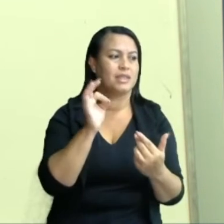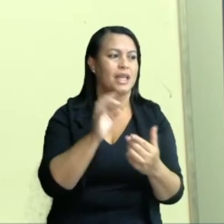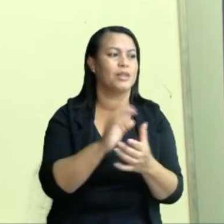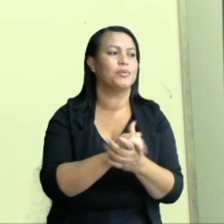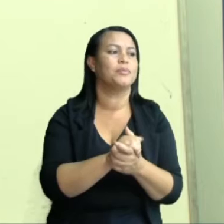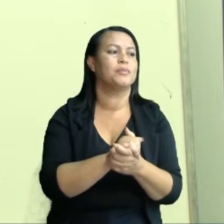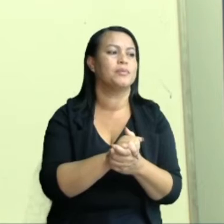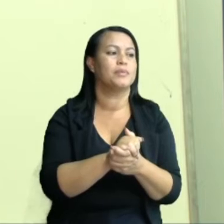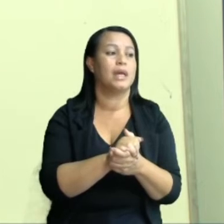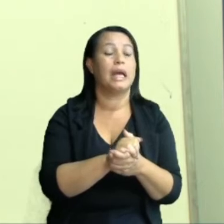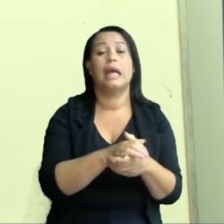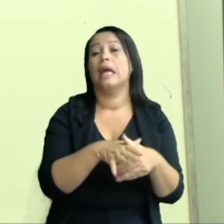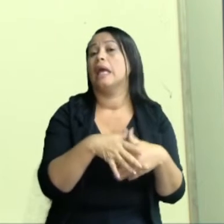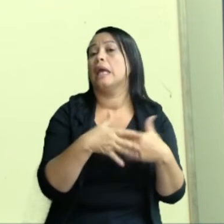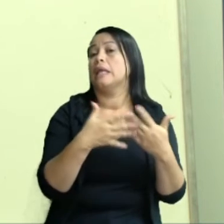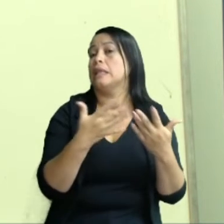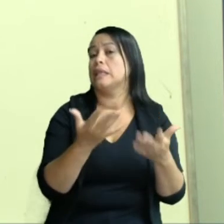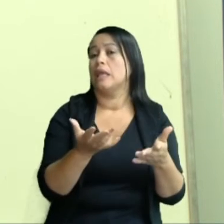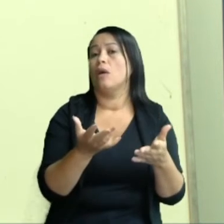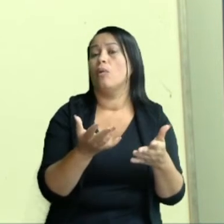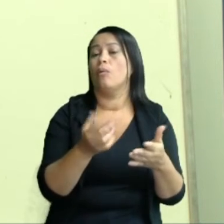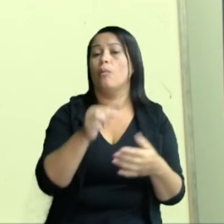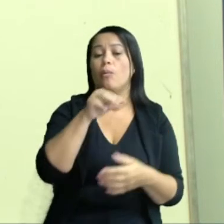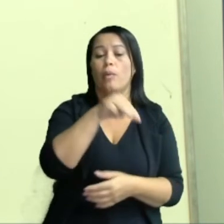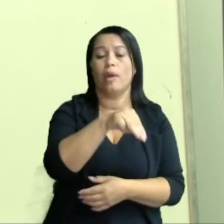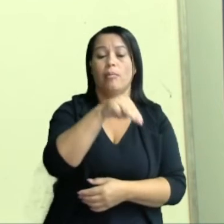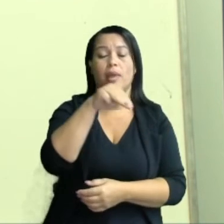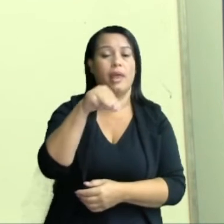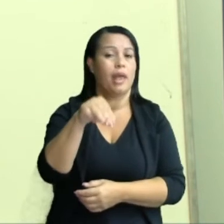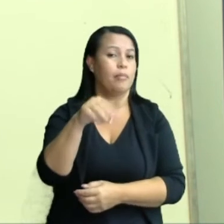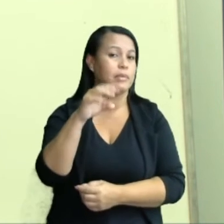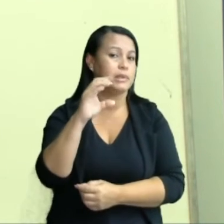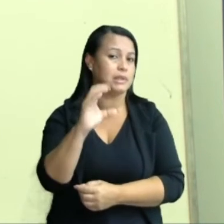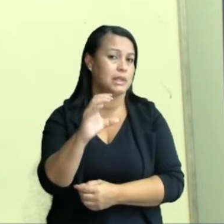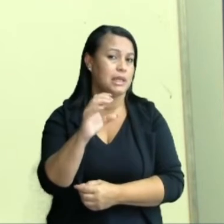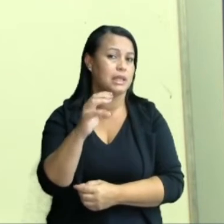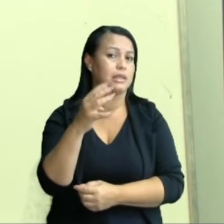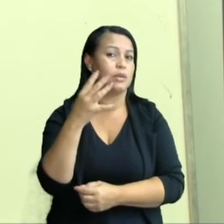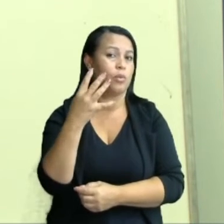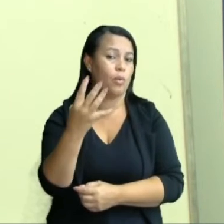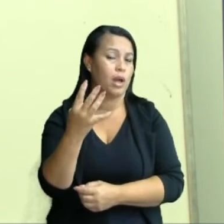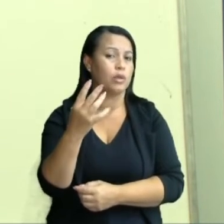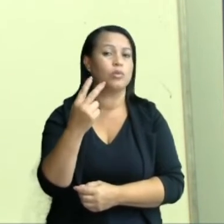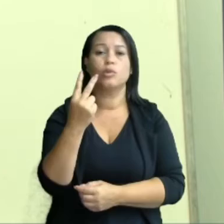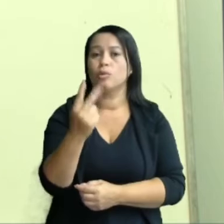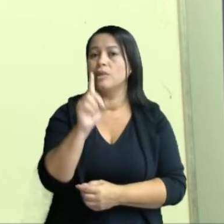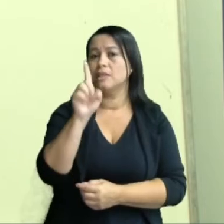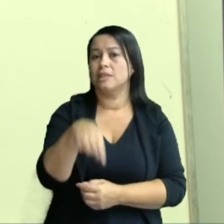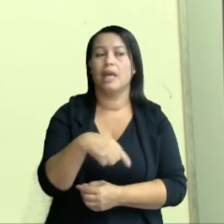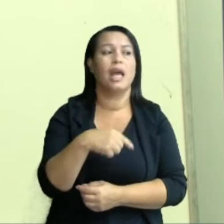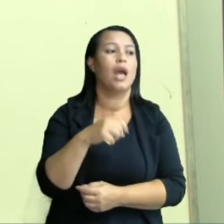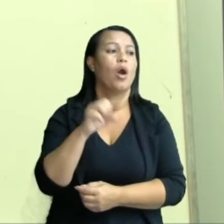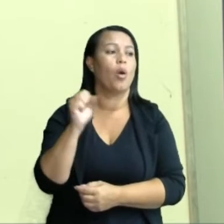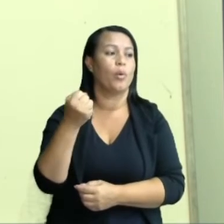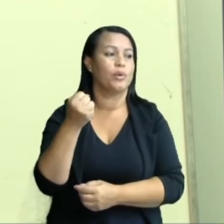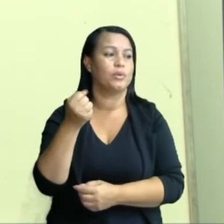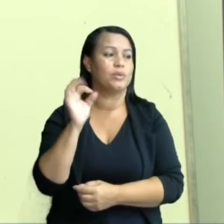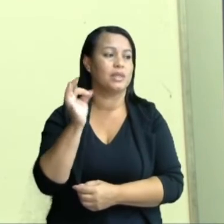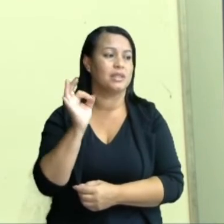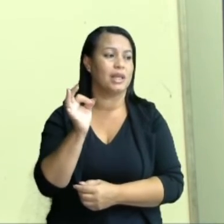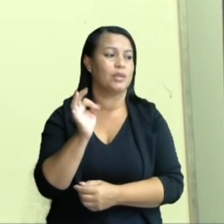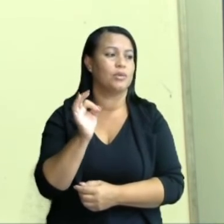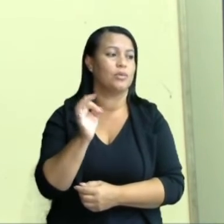certo? Então, o MMC de 4 e 2 é 8, tá certo?